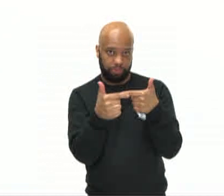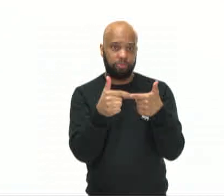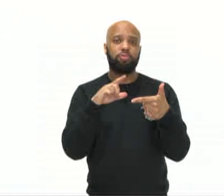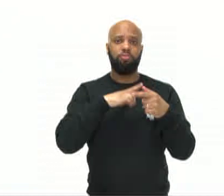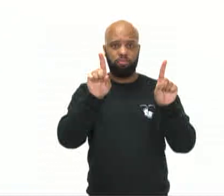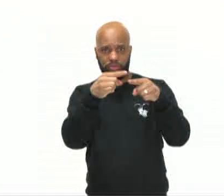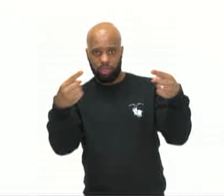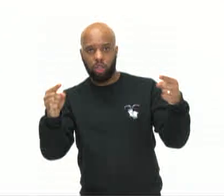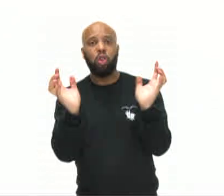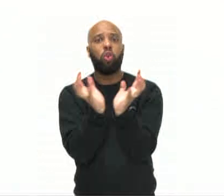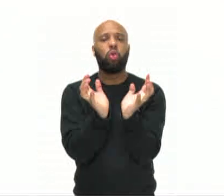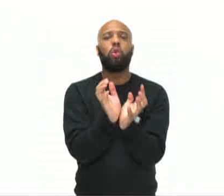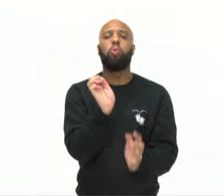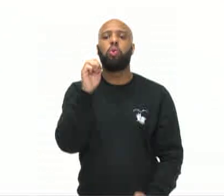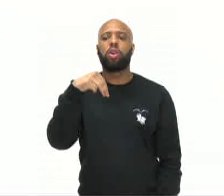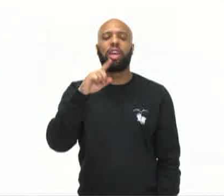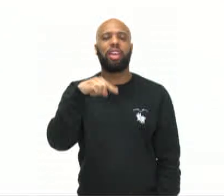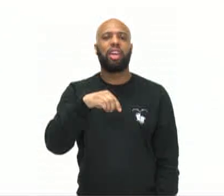e